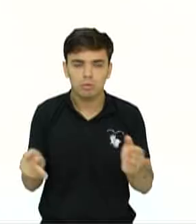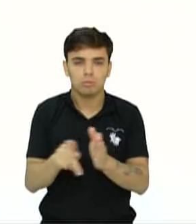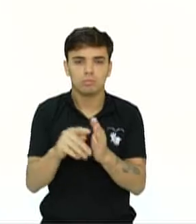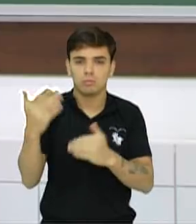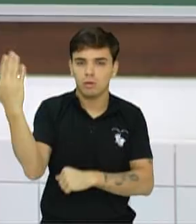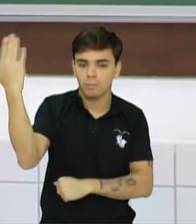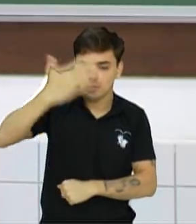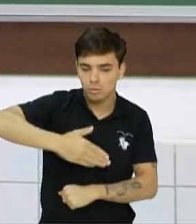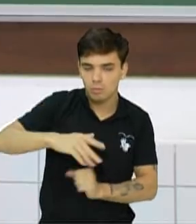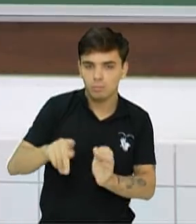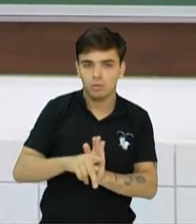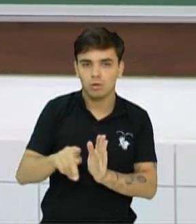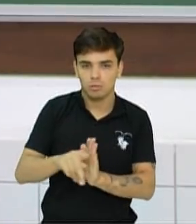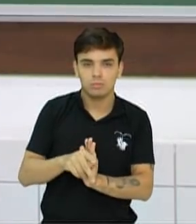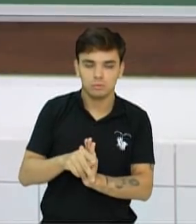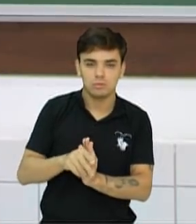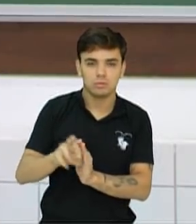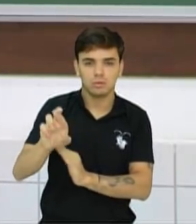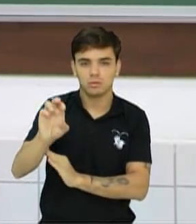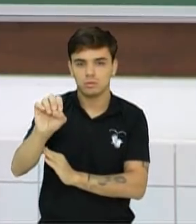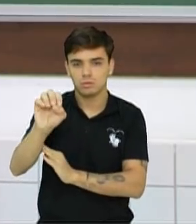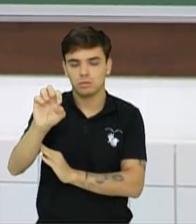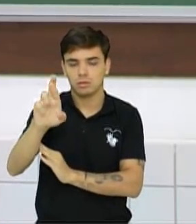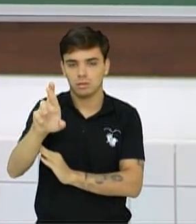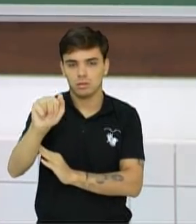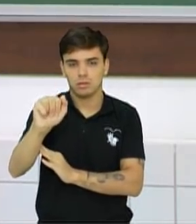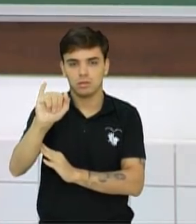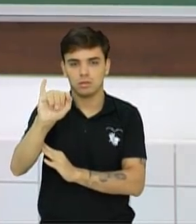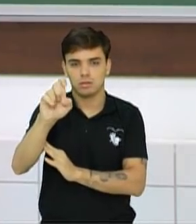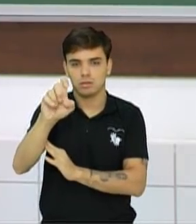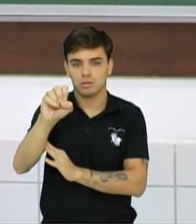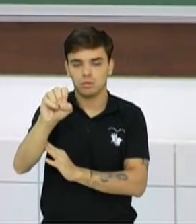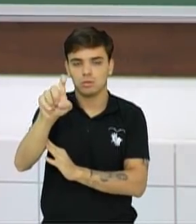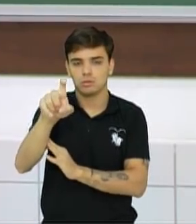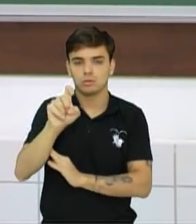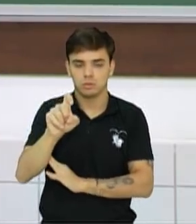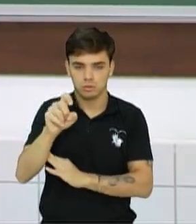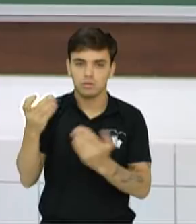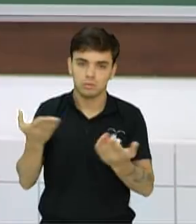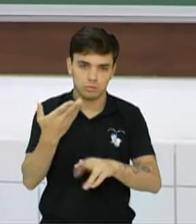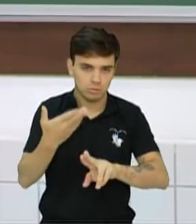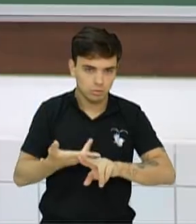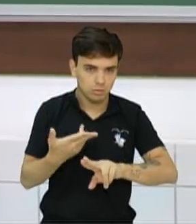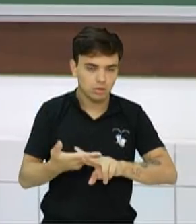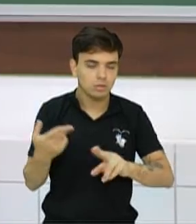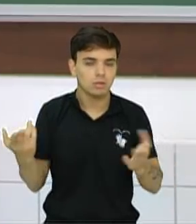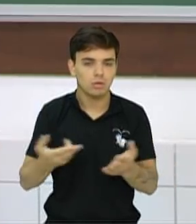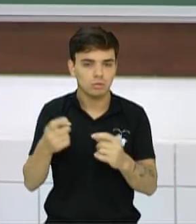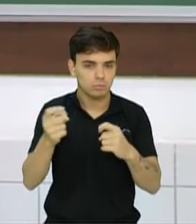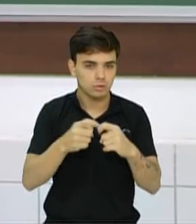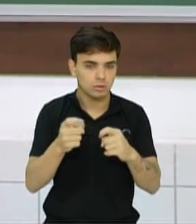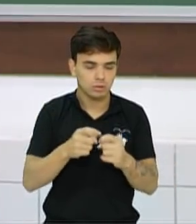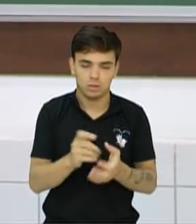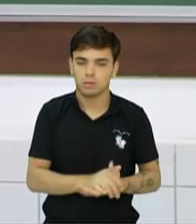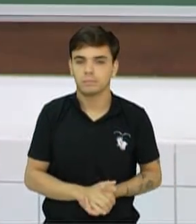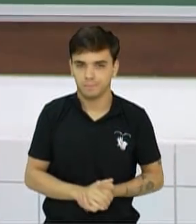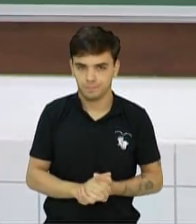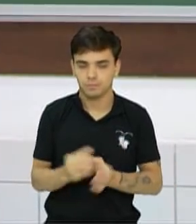exames radiológicos que nós temos utilizados pela medicina atualmente. Eu trago sempre